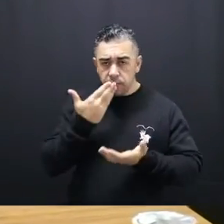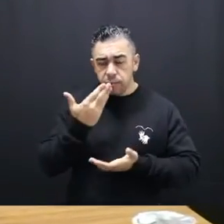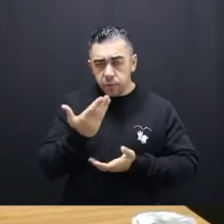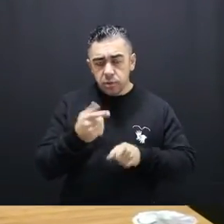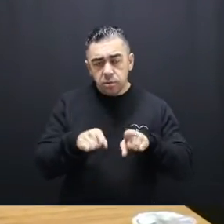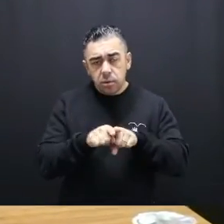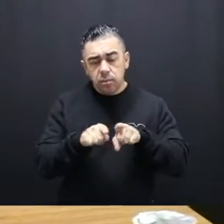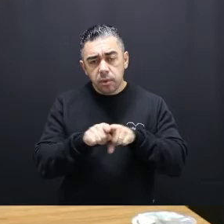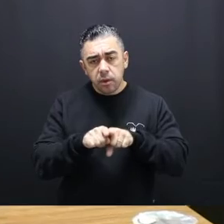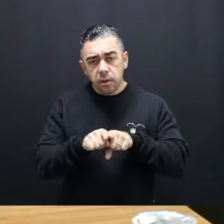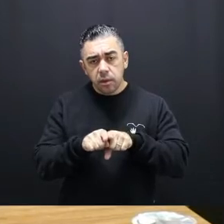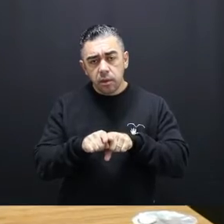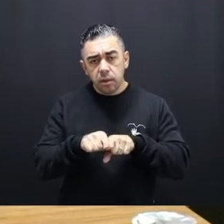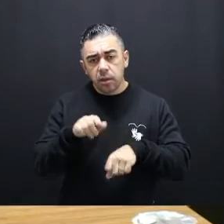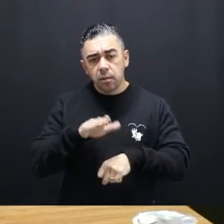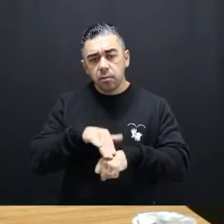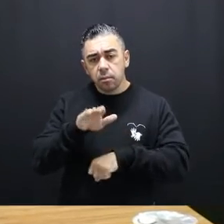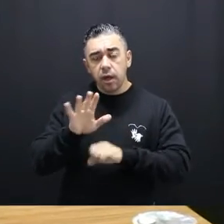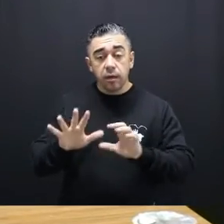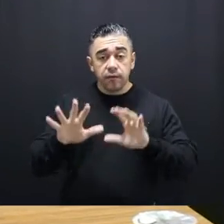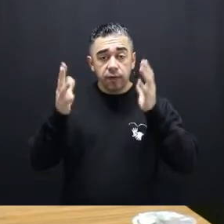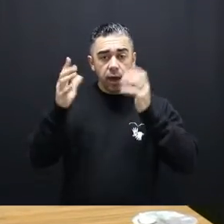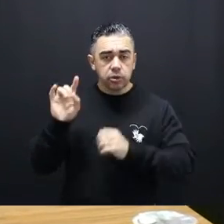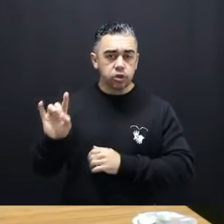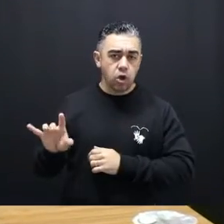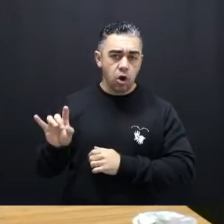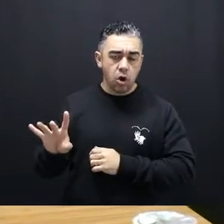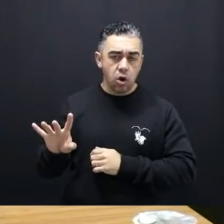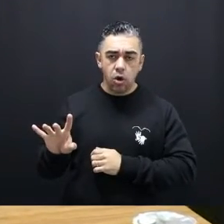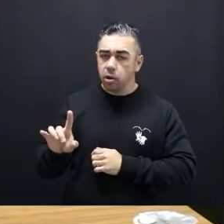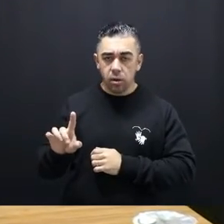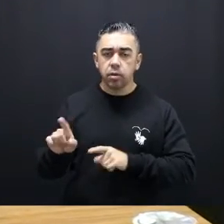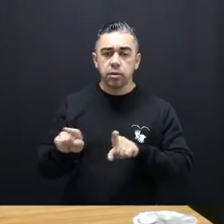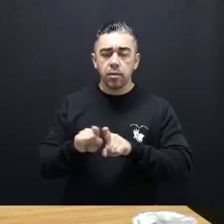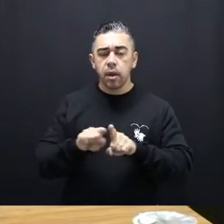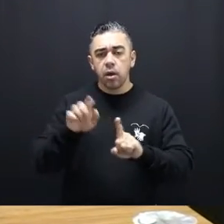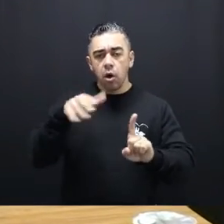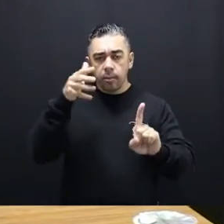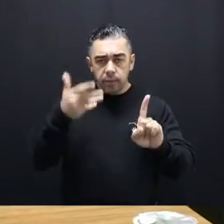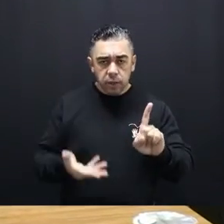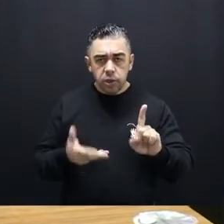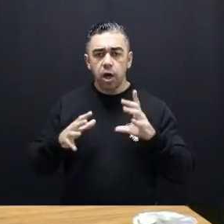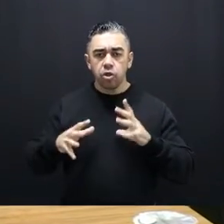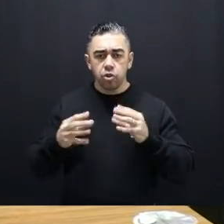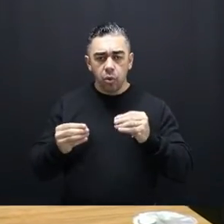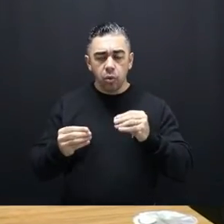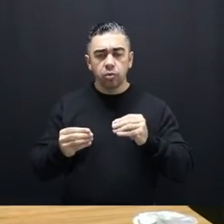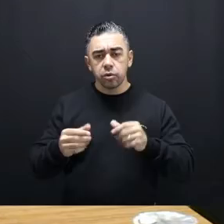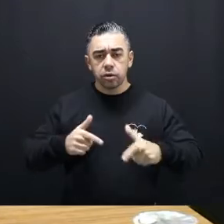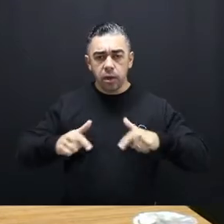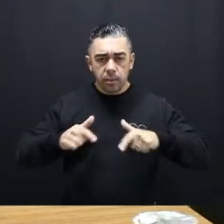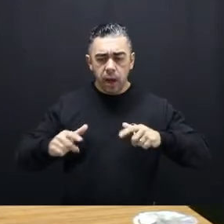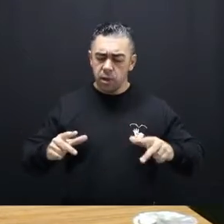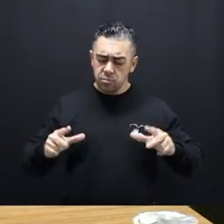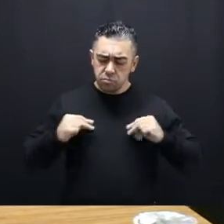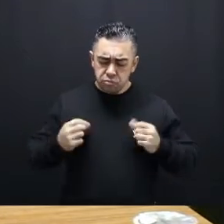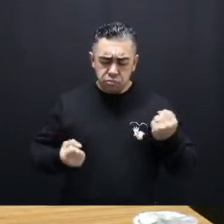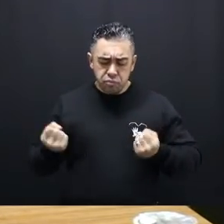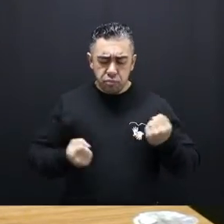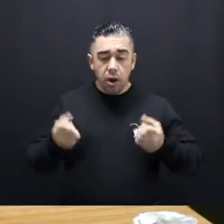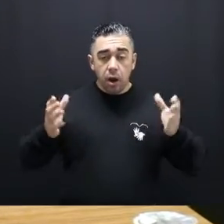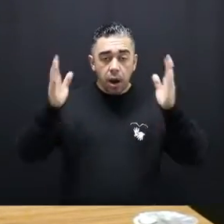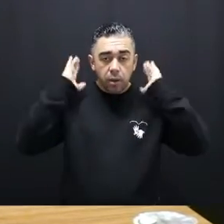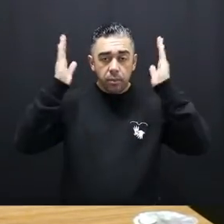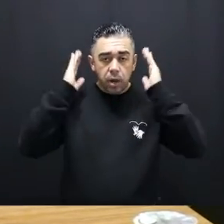pedido para compor Eu acredito muito mais do que a festa em si é uma forma de homenagear a todos os caminhoneiros aqui de São José dos Pinhais uma cidade que é